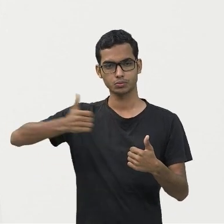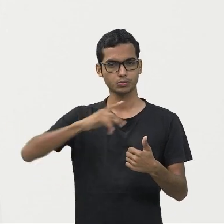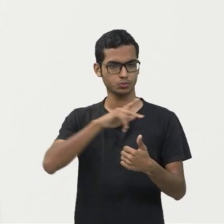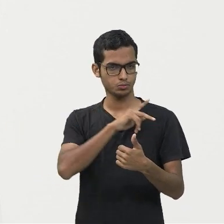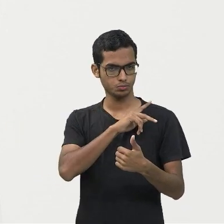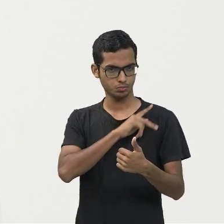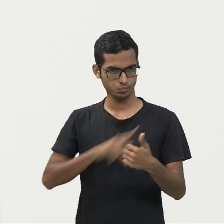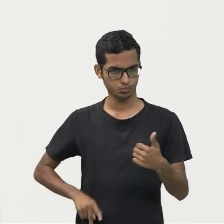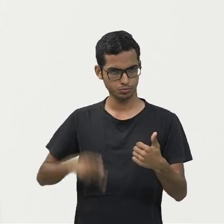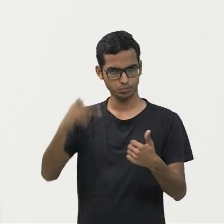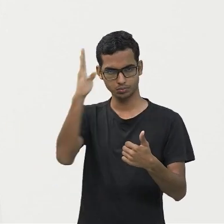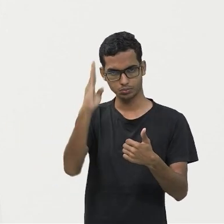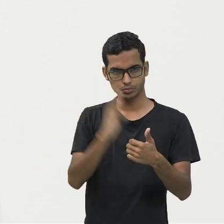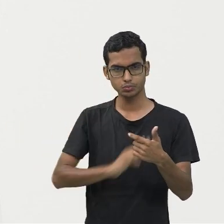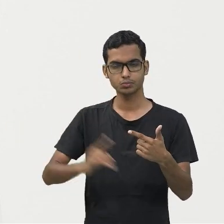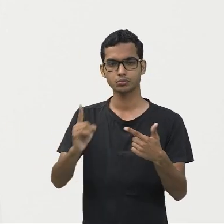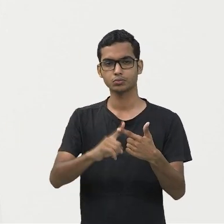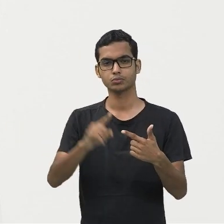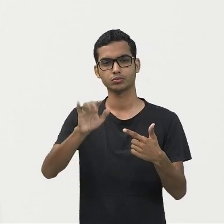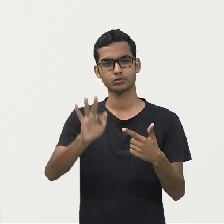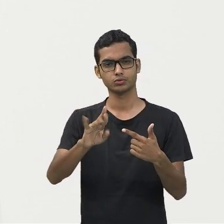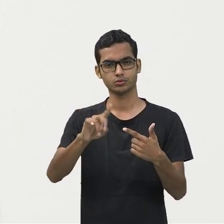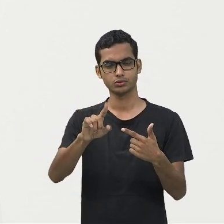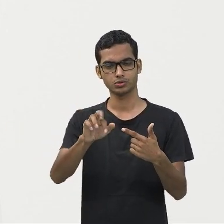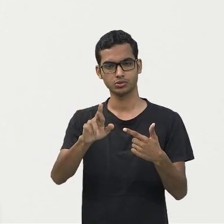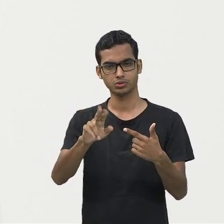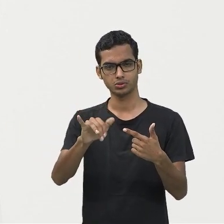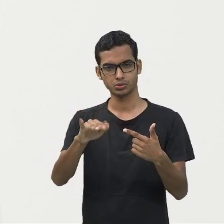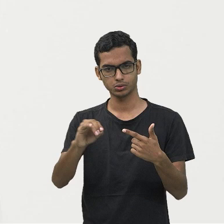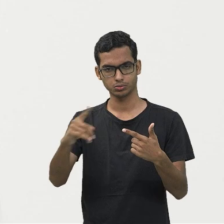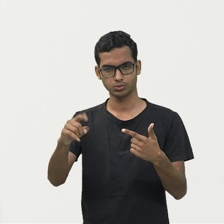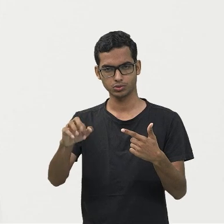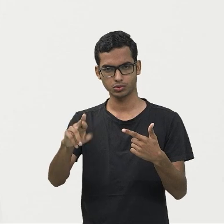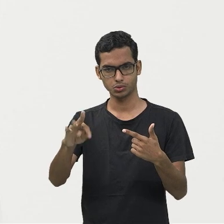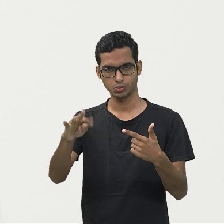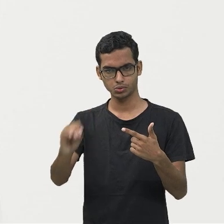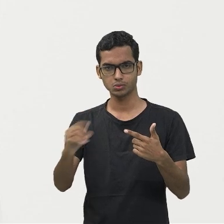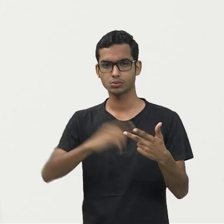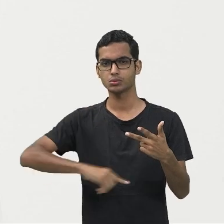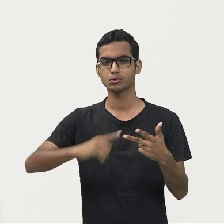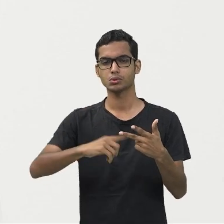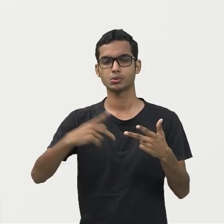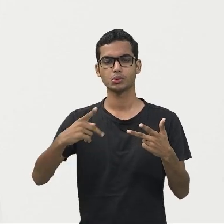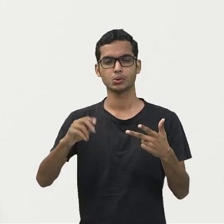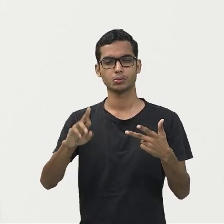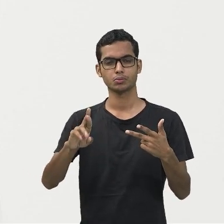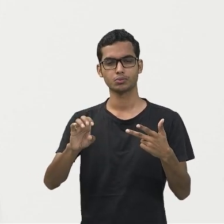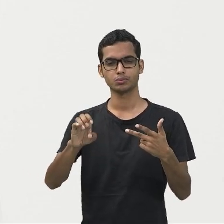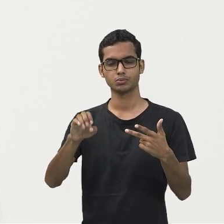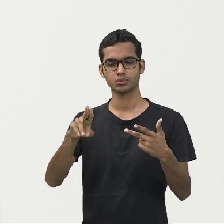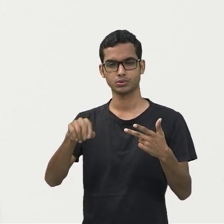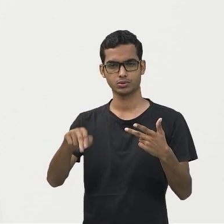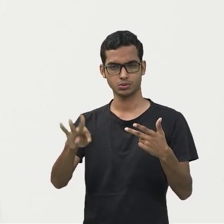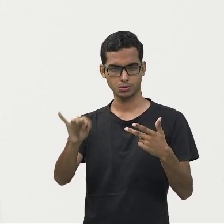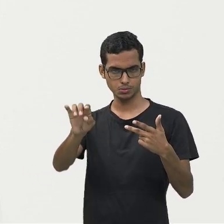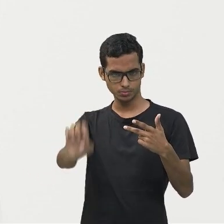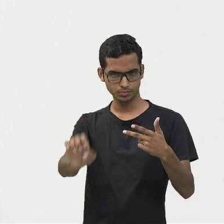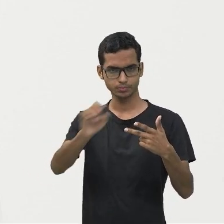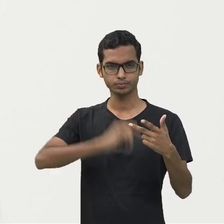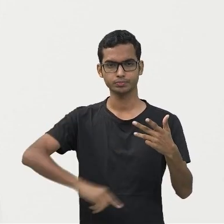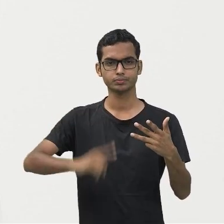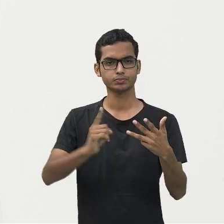Brasil. Depois, Floriano Peixoto, que foi o segundo. Depois, Prudente de Moraes, que foi o nosso